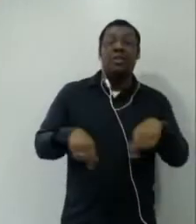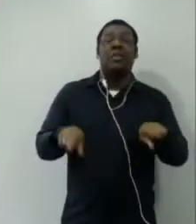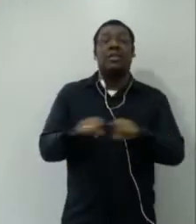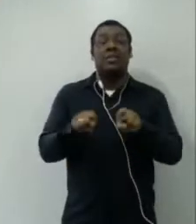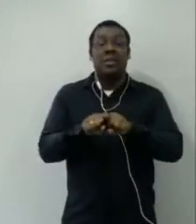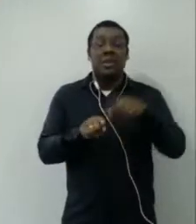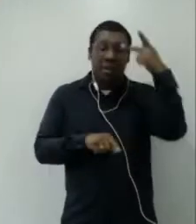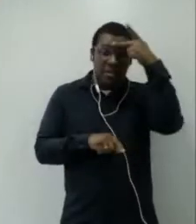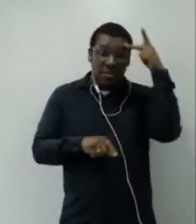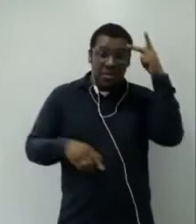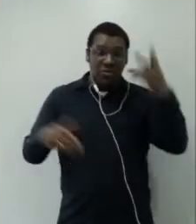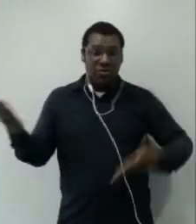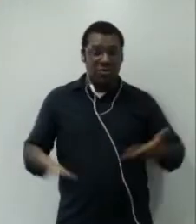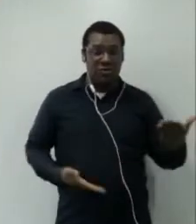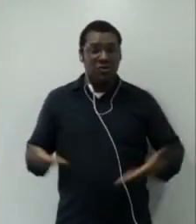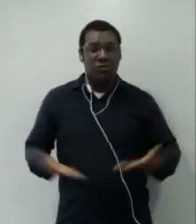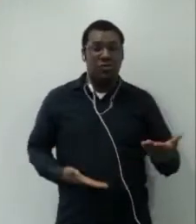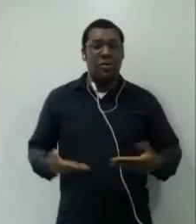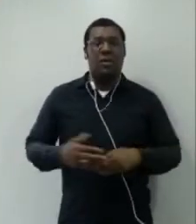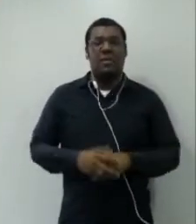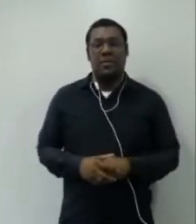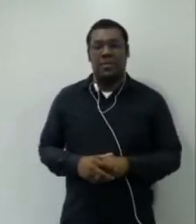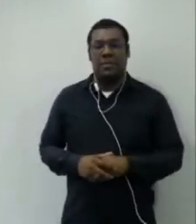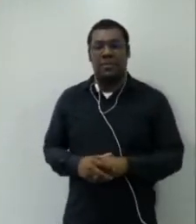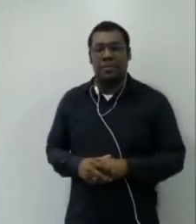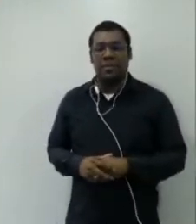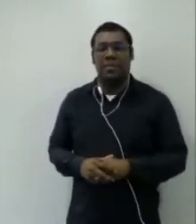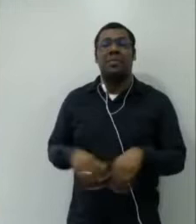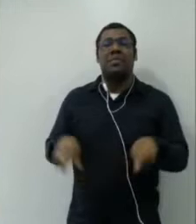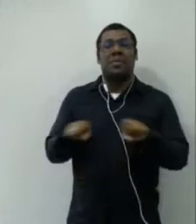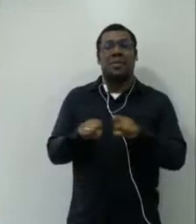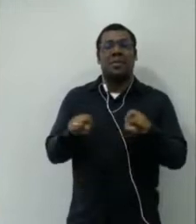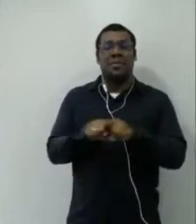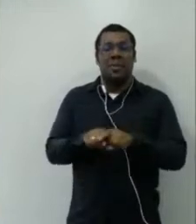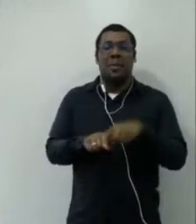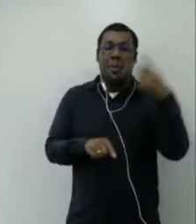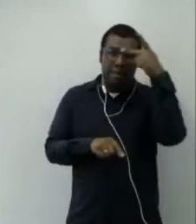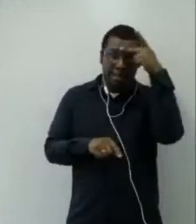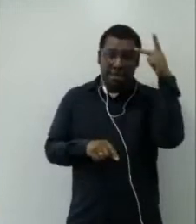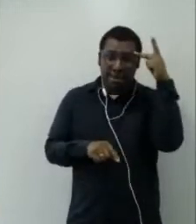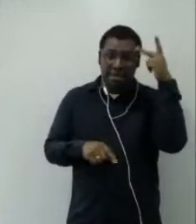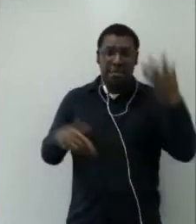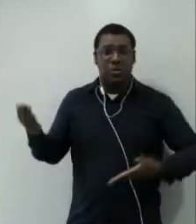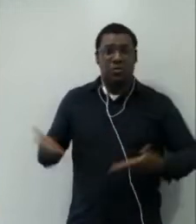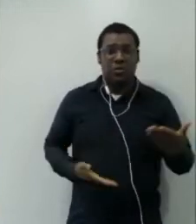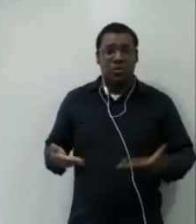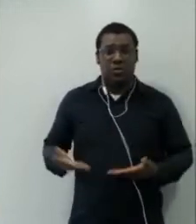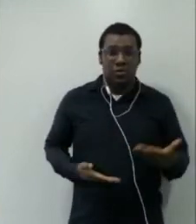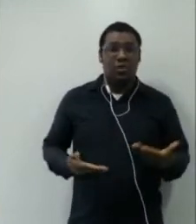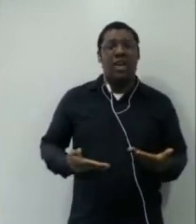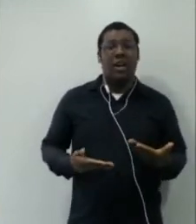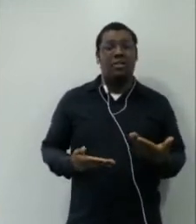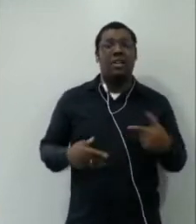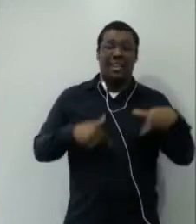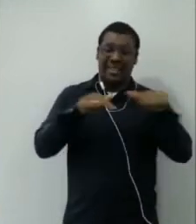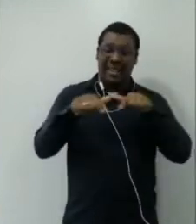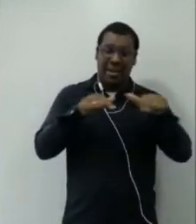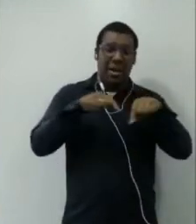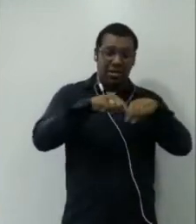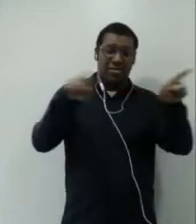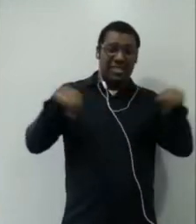Dora e, eventualmente, dos funcionários do gabinete do ministro Paulo de Tarso Vieira San Severino, que estão